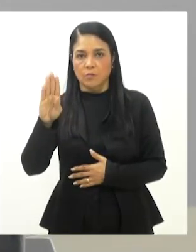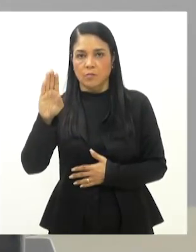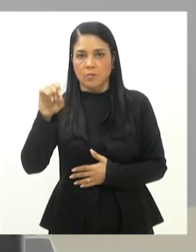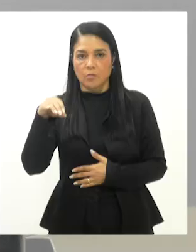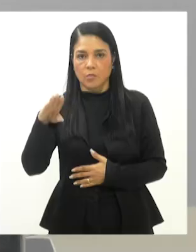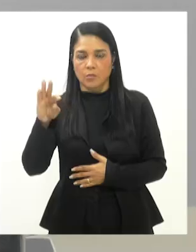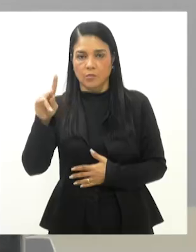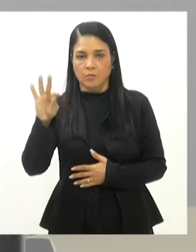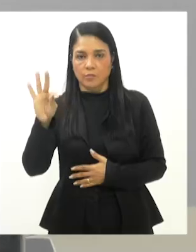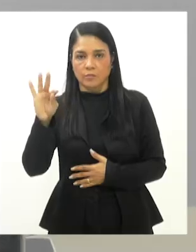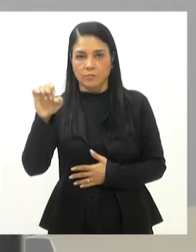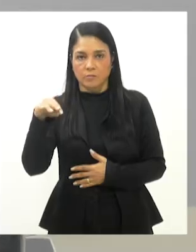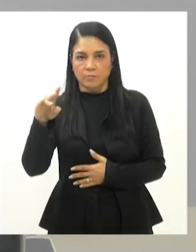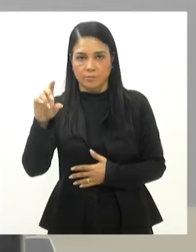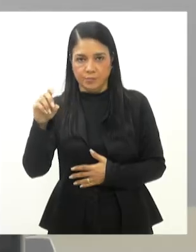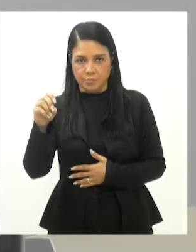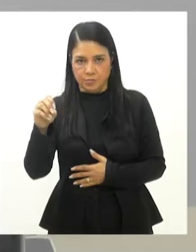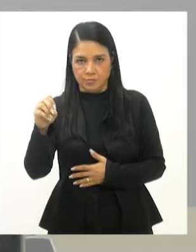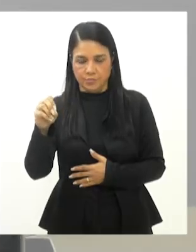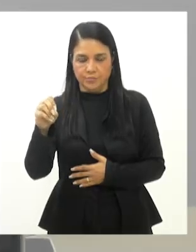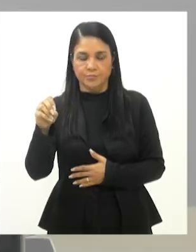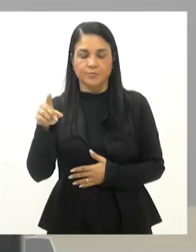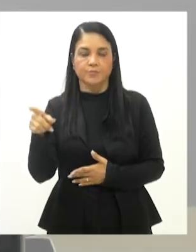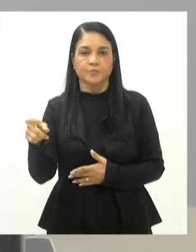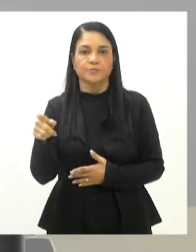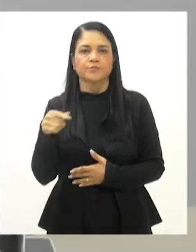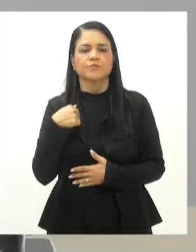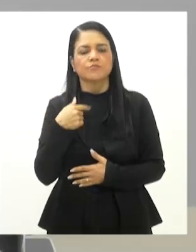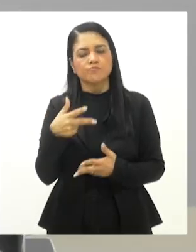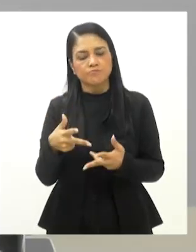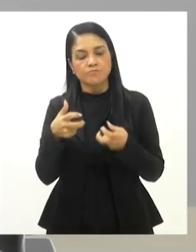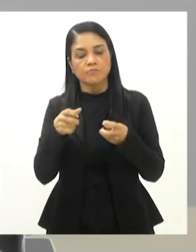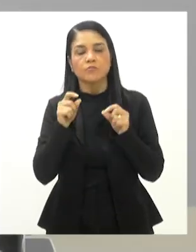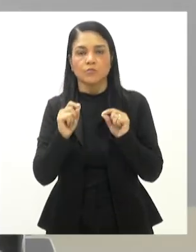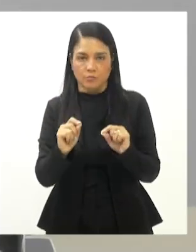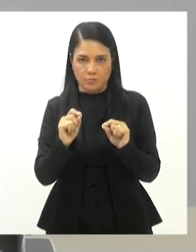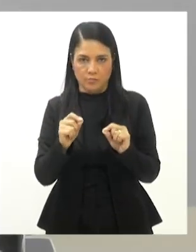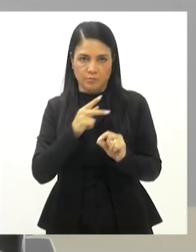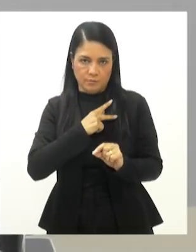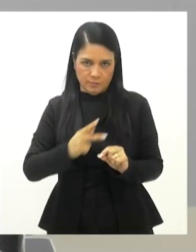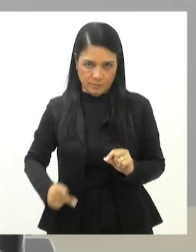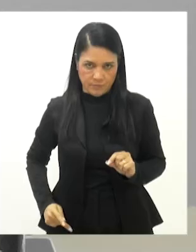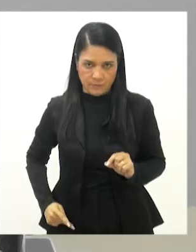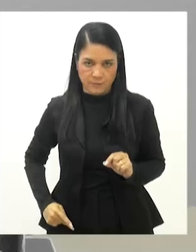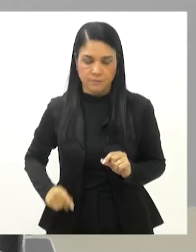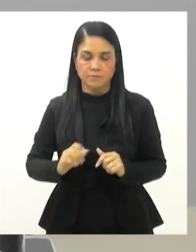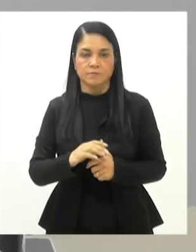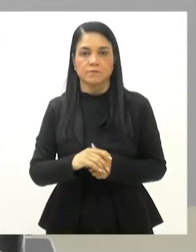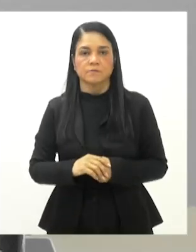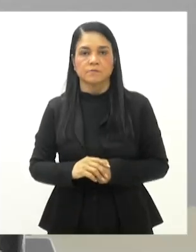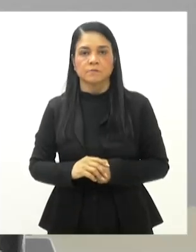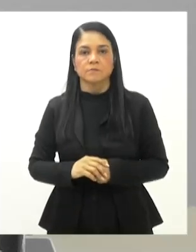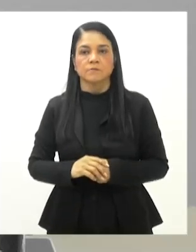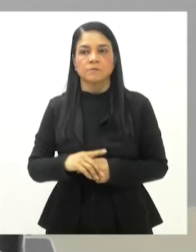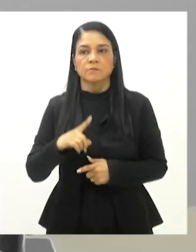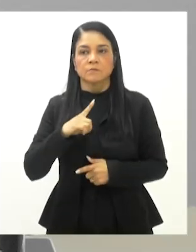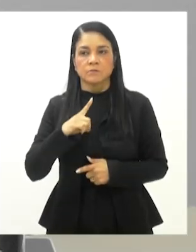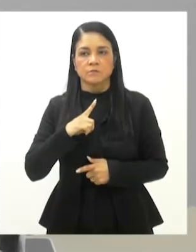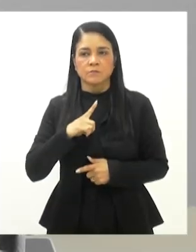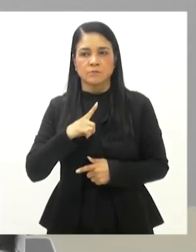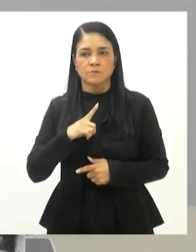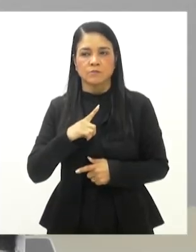que eu vejo aqui, presidente? Nós temos um nome que